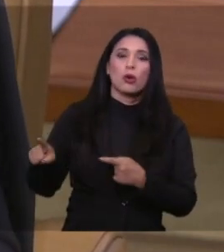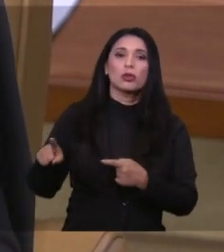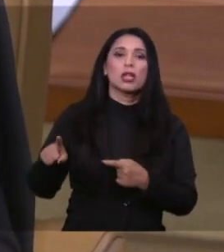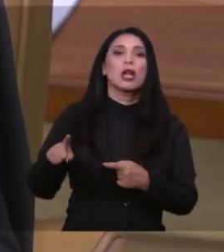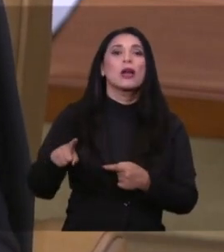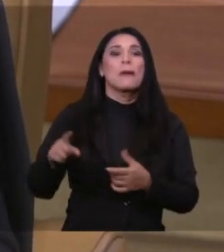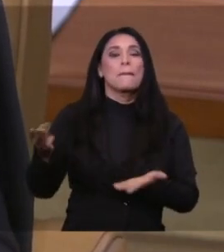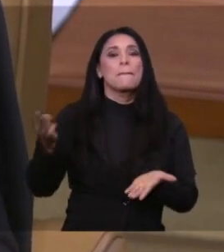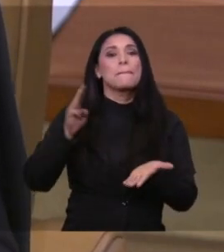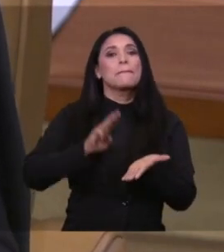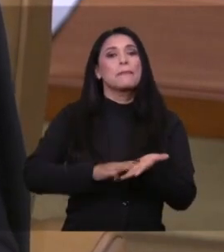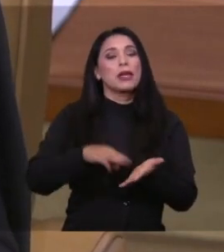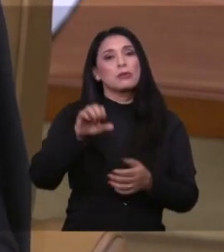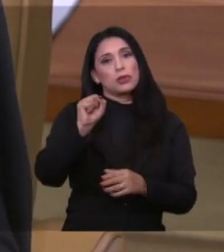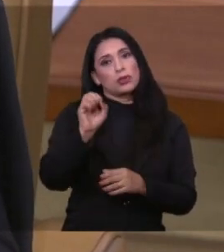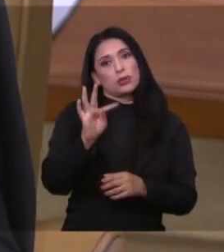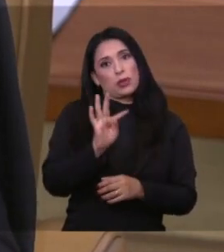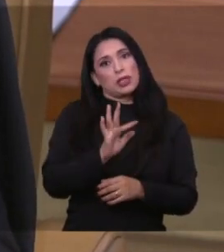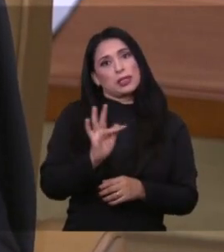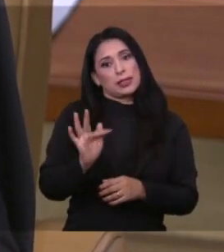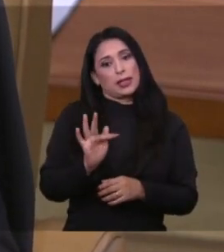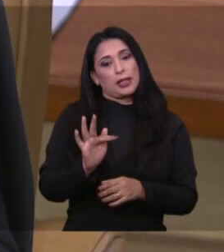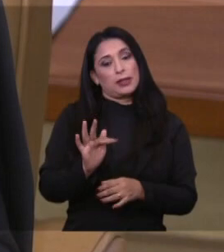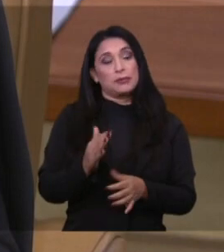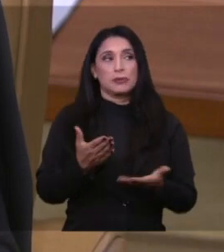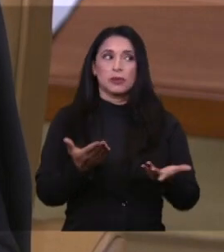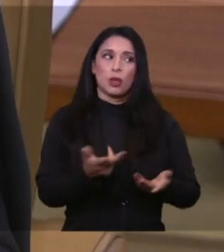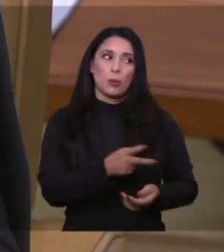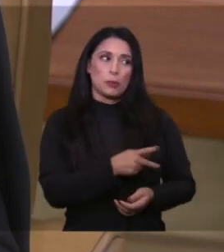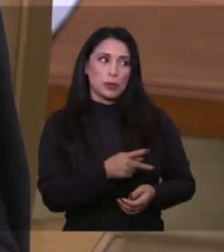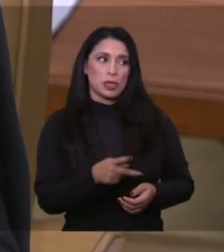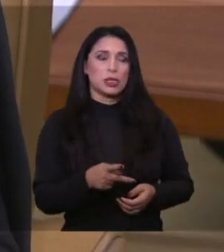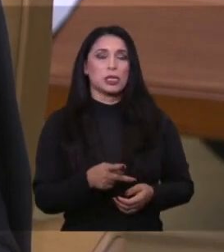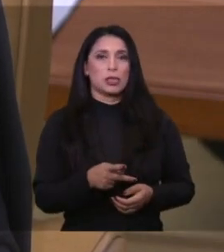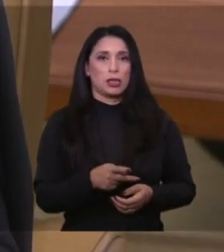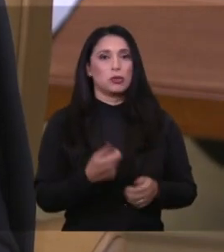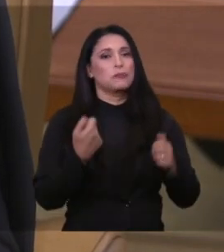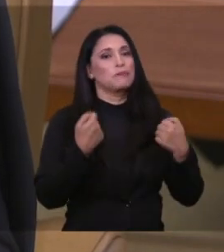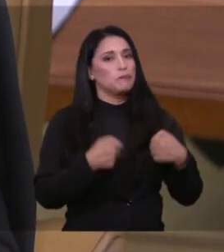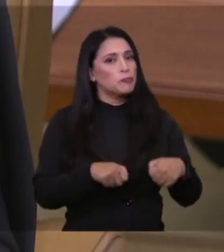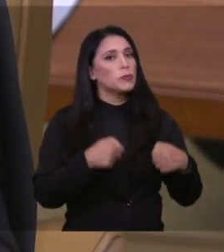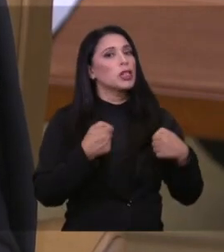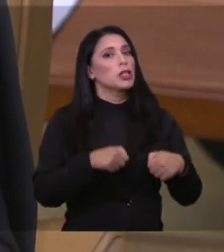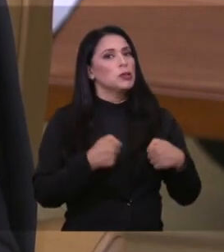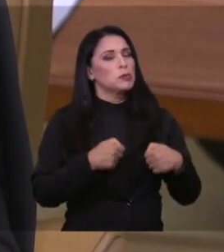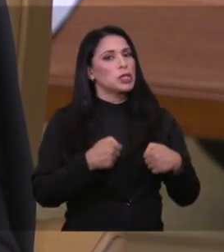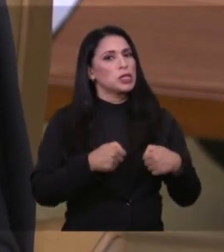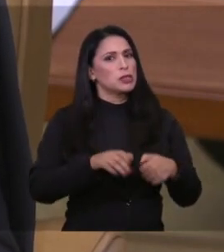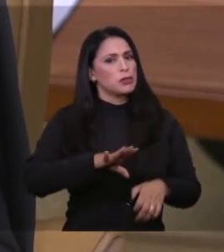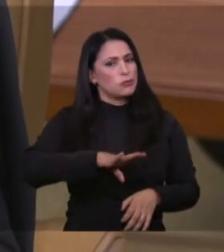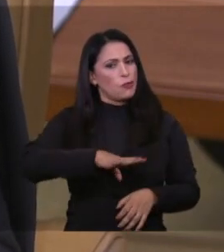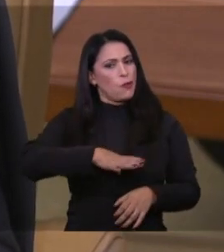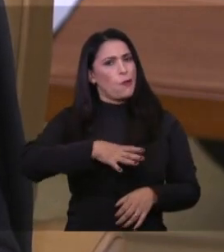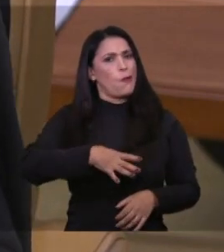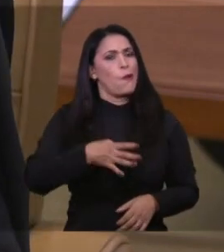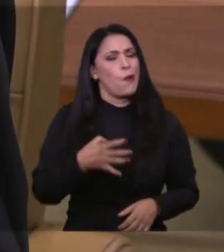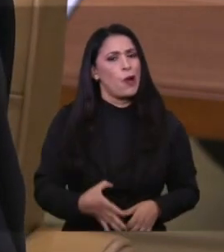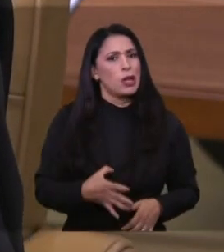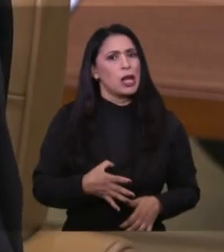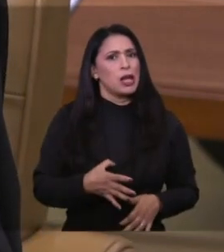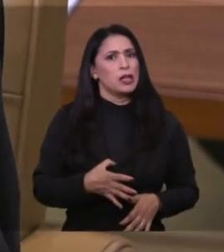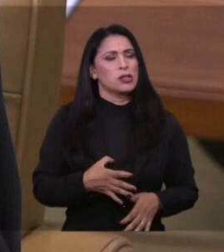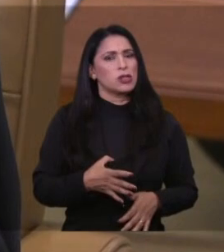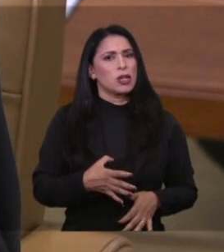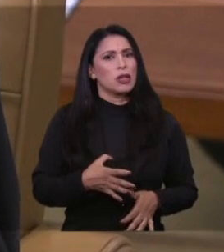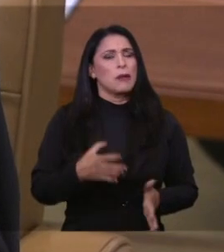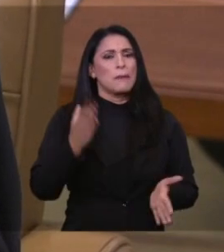tribunal. No particular, senhor presidente, é preciso altivez para rechaçar esse